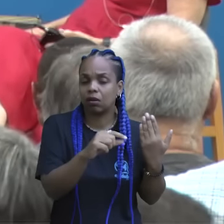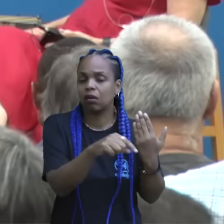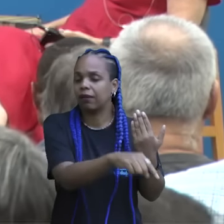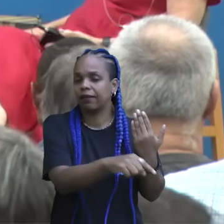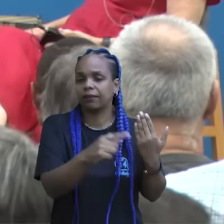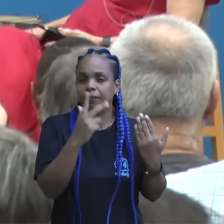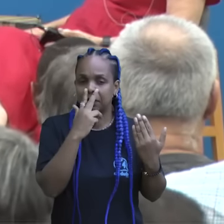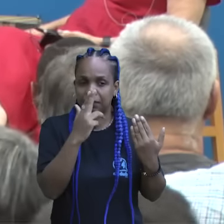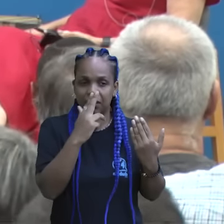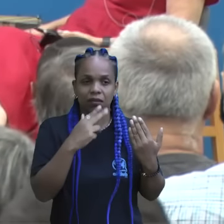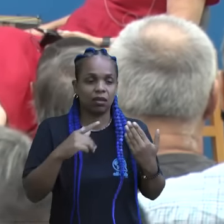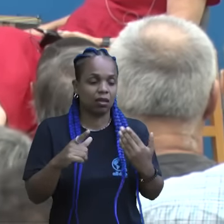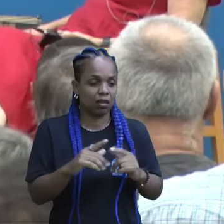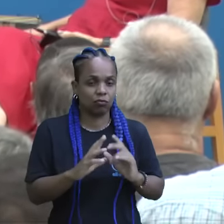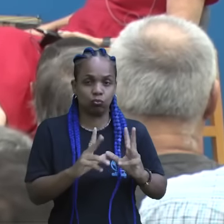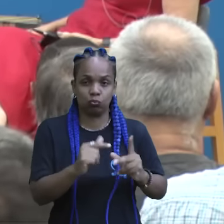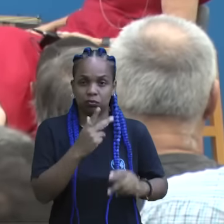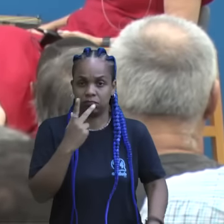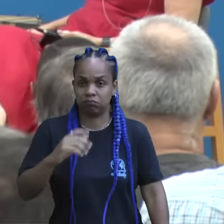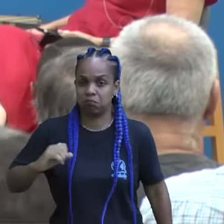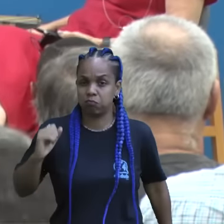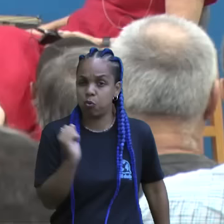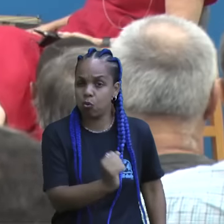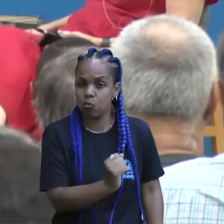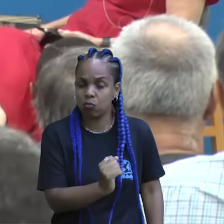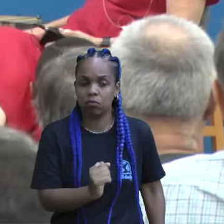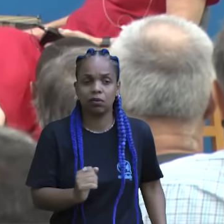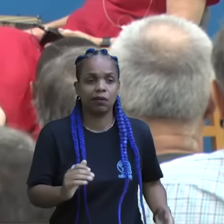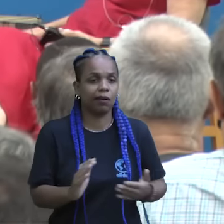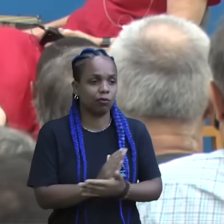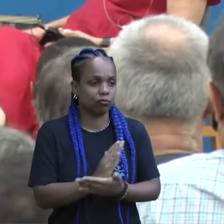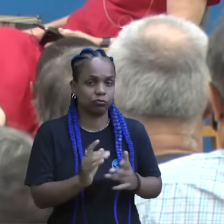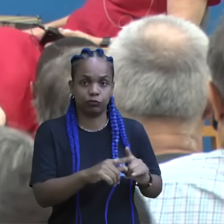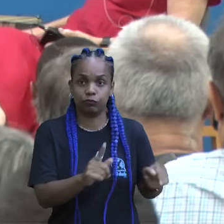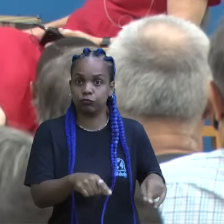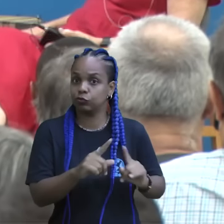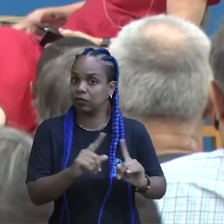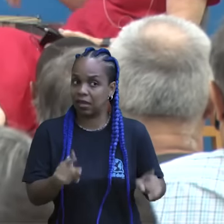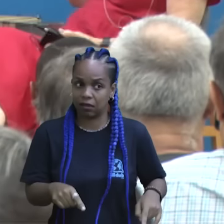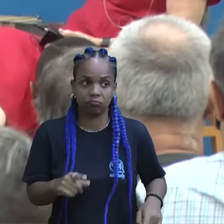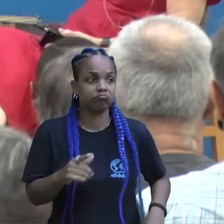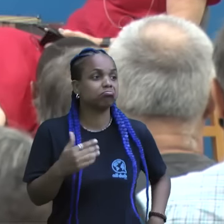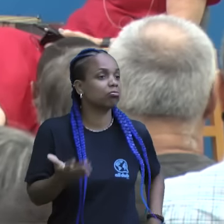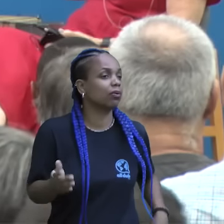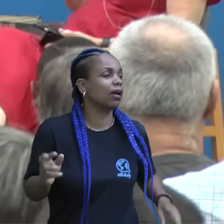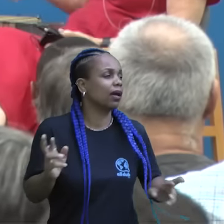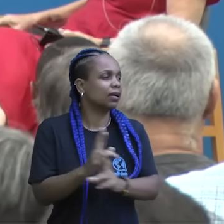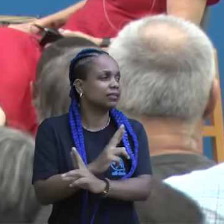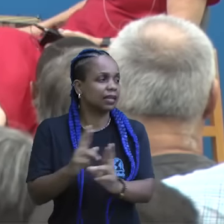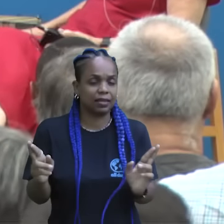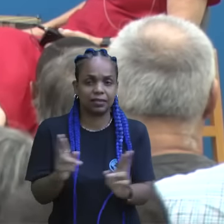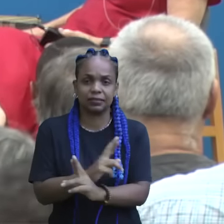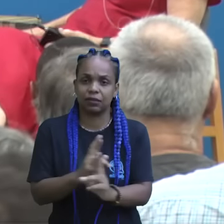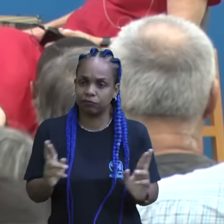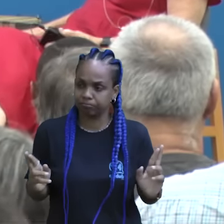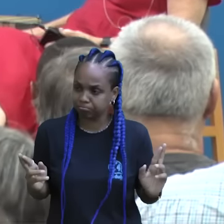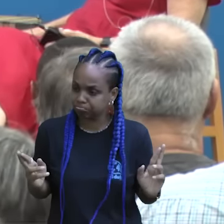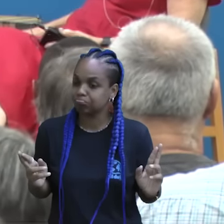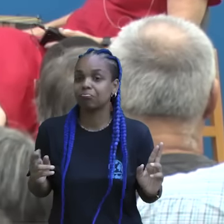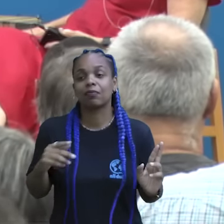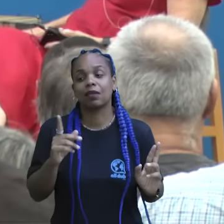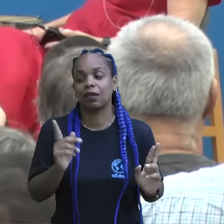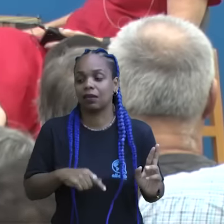Então, essa relação crime também castigo. Era uma relação muito projetiva. E muito interessante, Bea pode